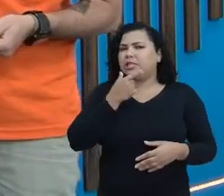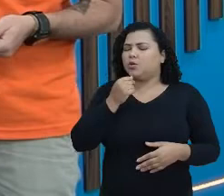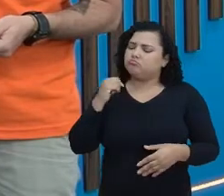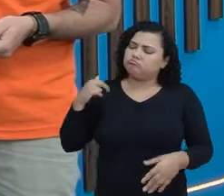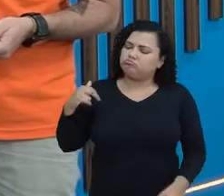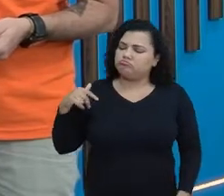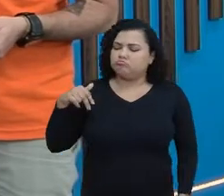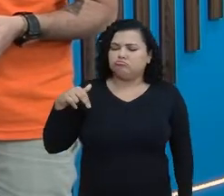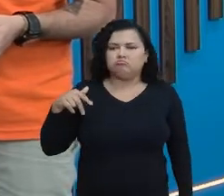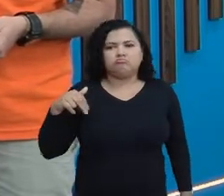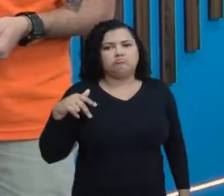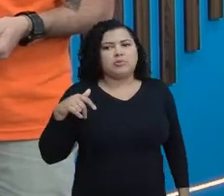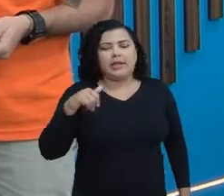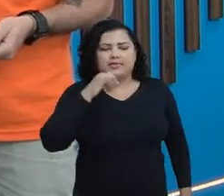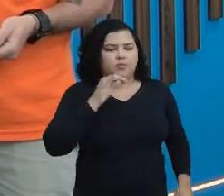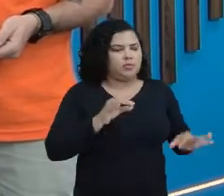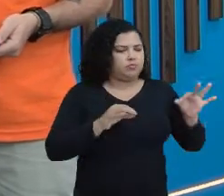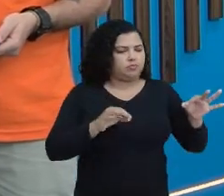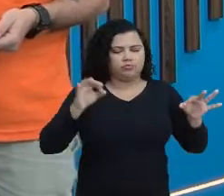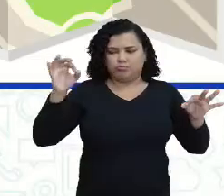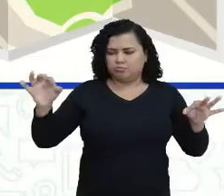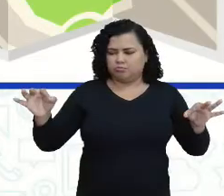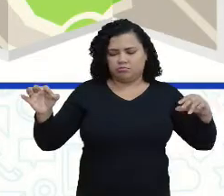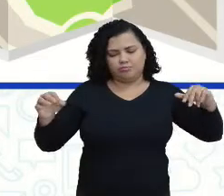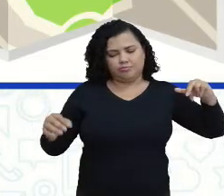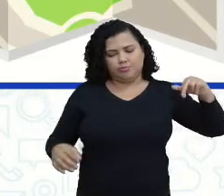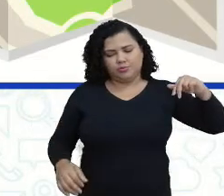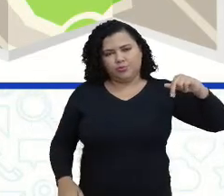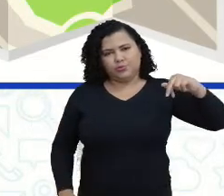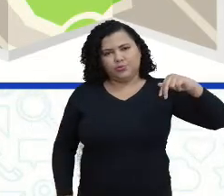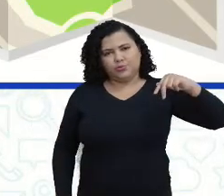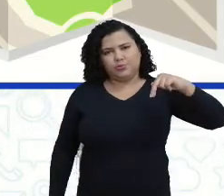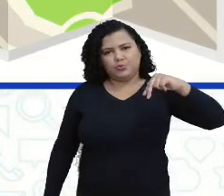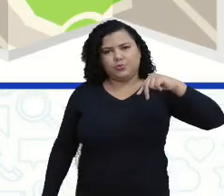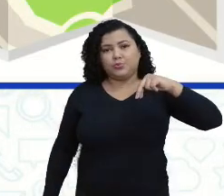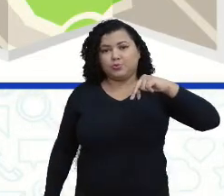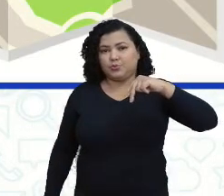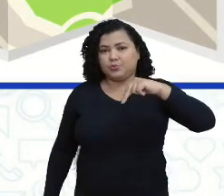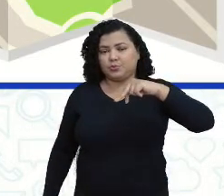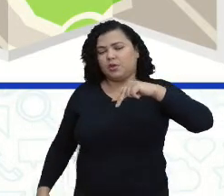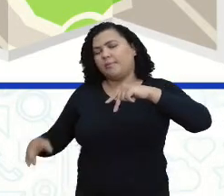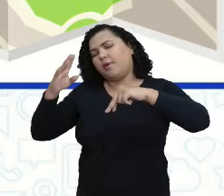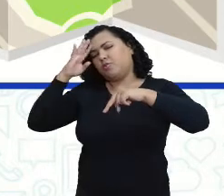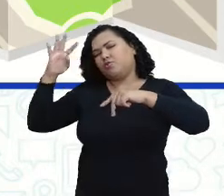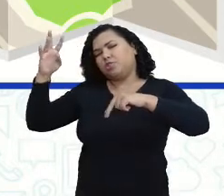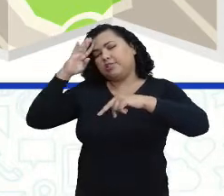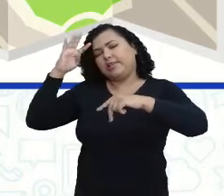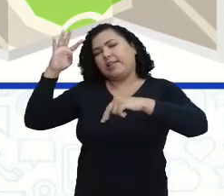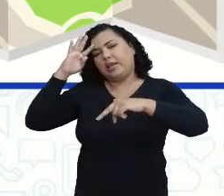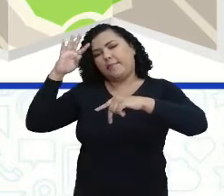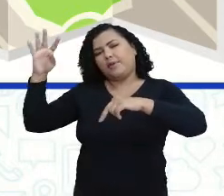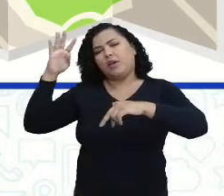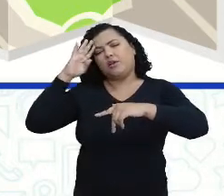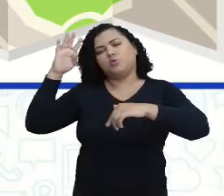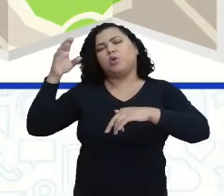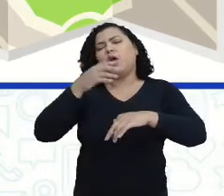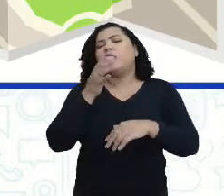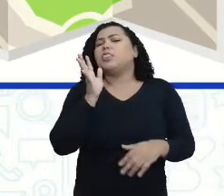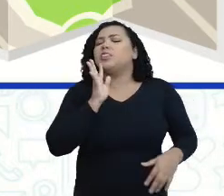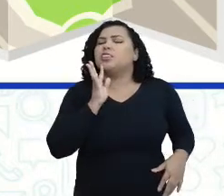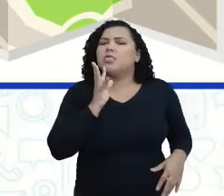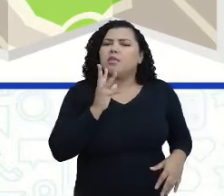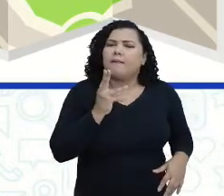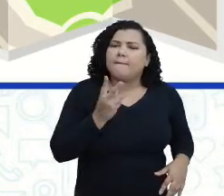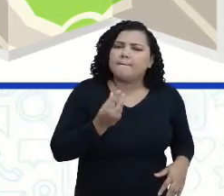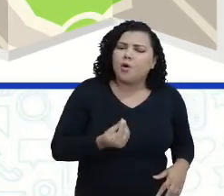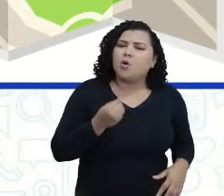indo desses dois pontos que eu marquei aqui em vermelho no mapa. Então vamos imaginar que ele caminhando, ele gaste 30 minutos